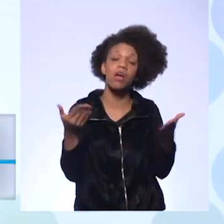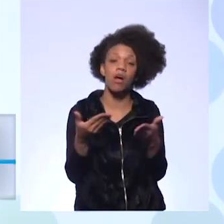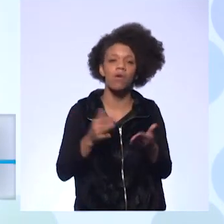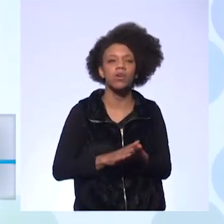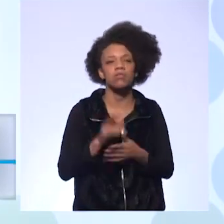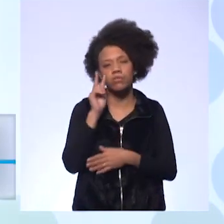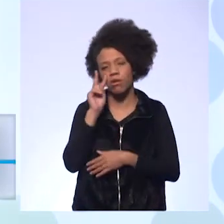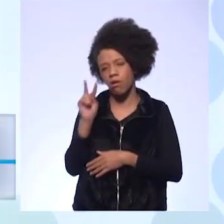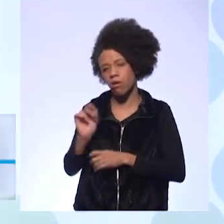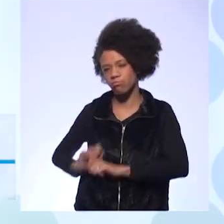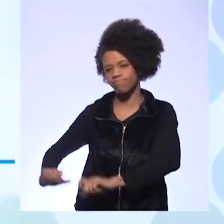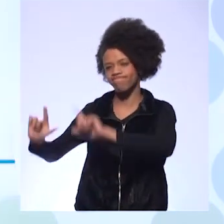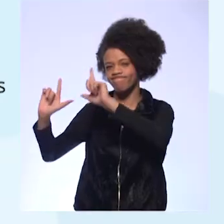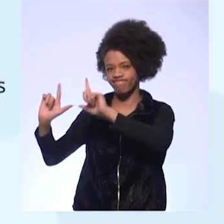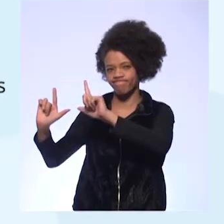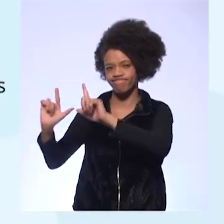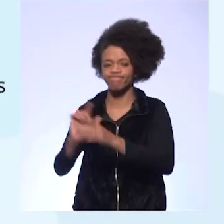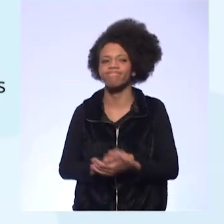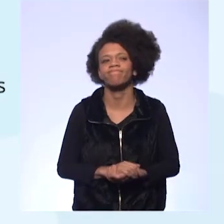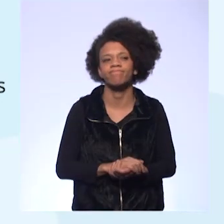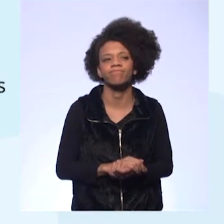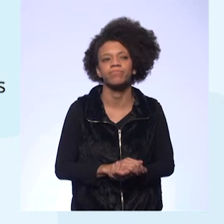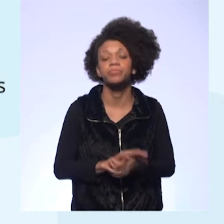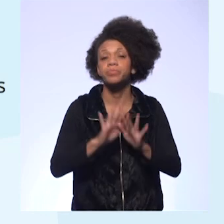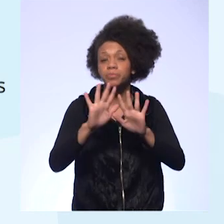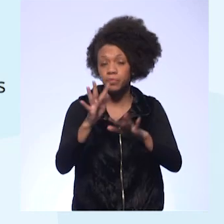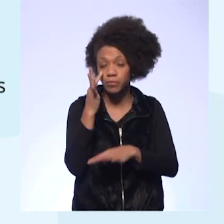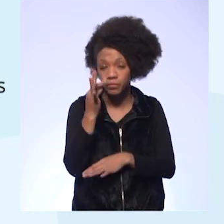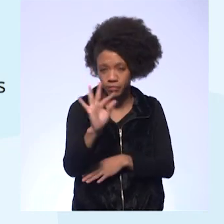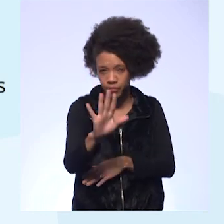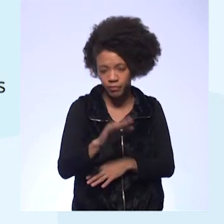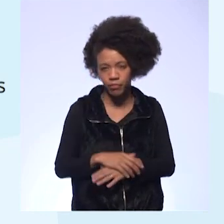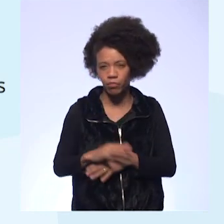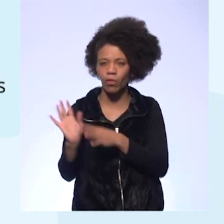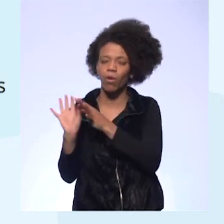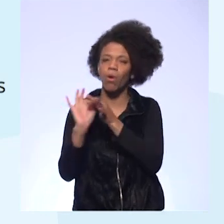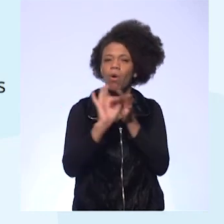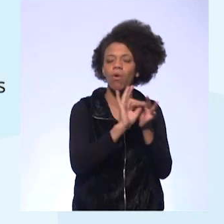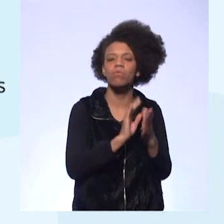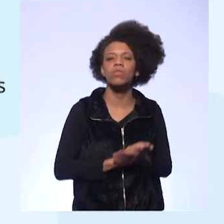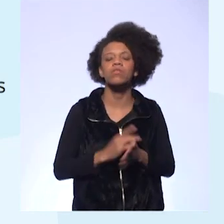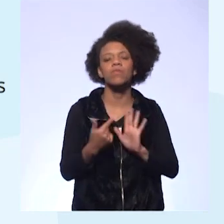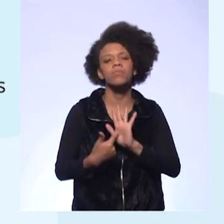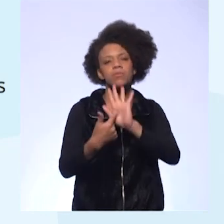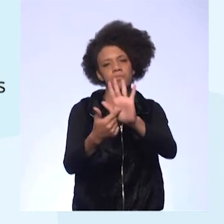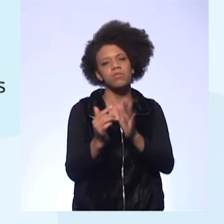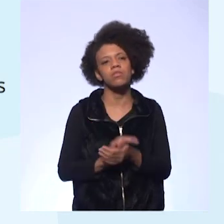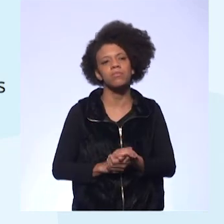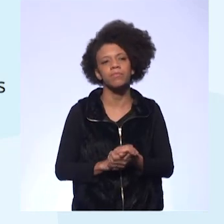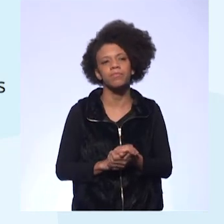dá uma olhadinha aí na tela. Então, olha só, o contexto aí, vamos colocar